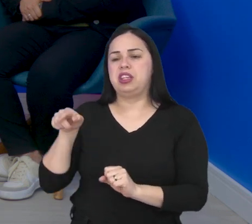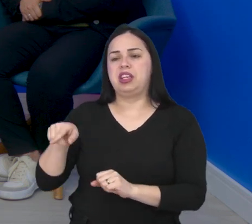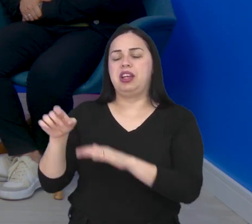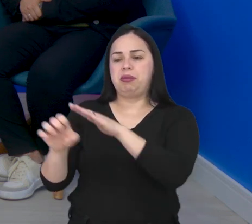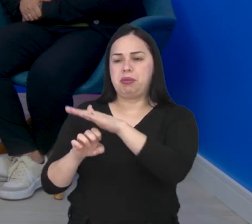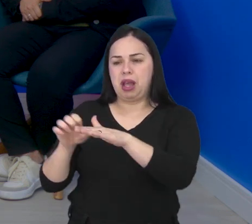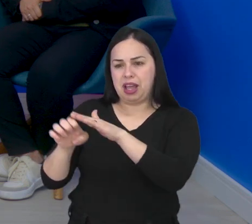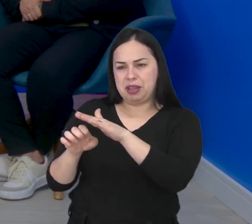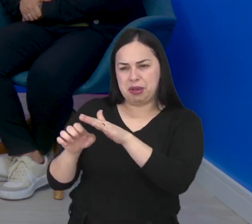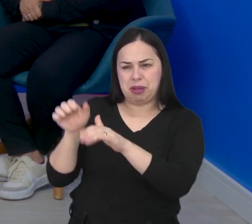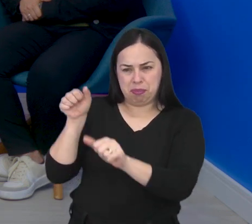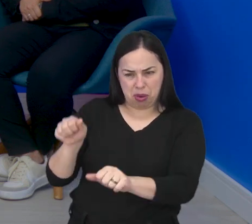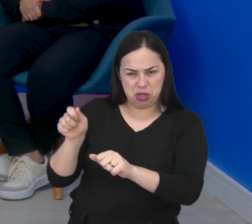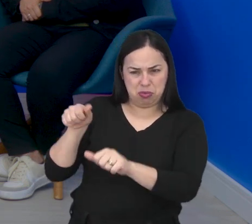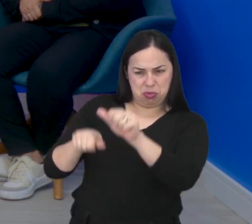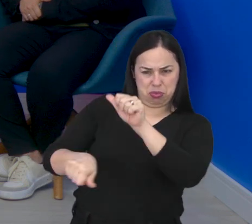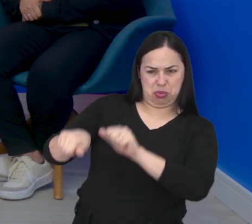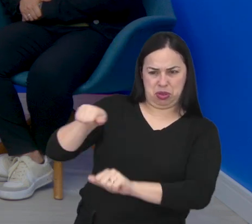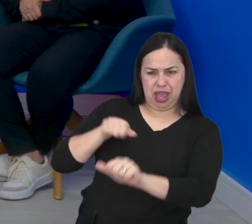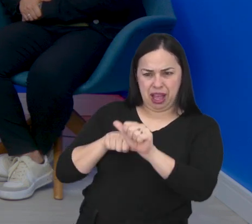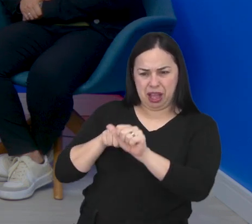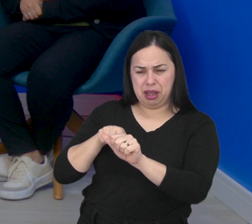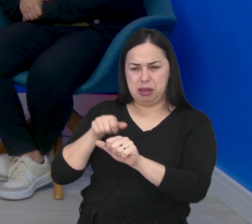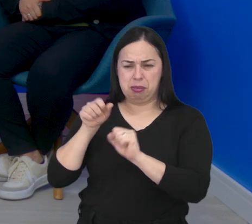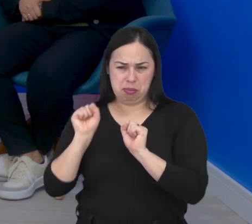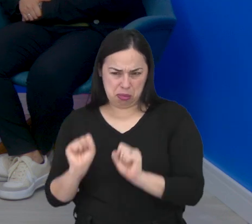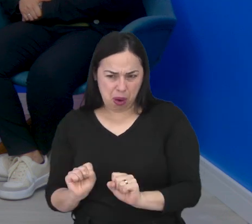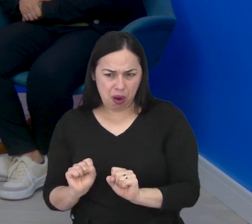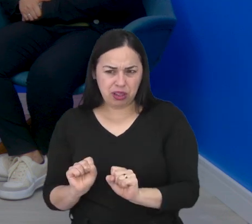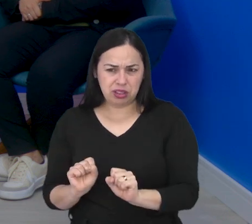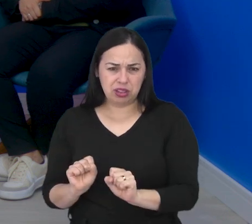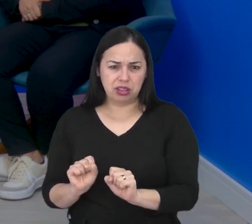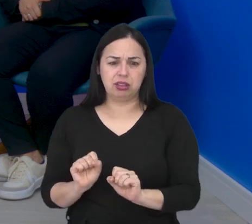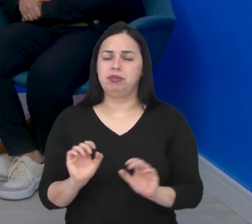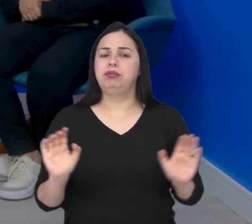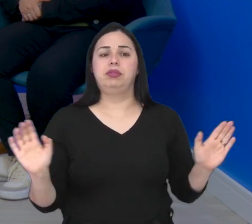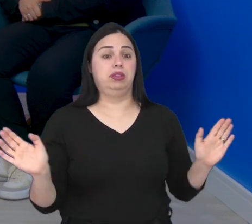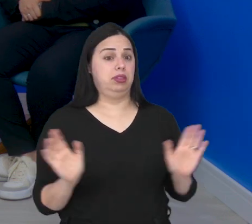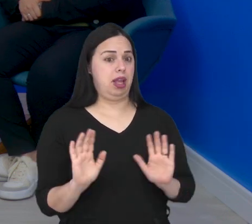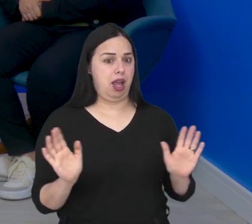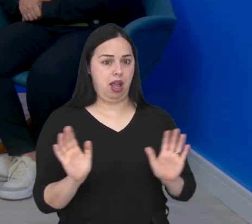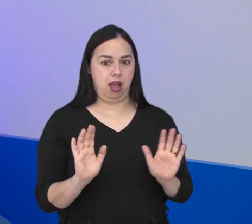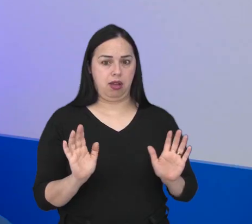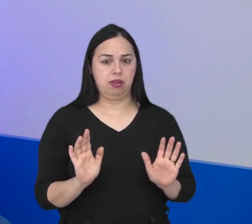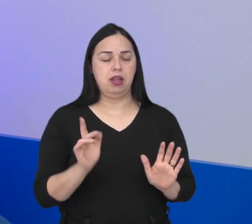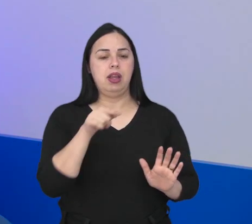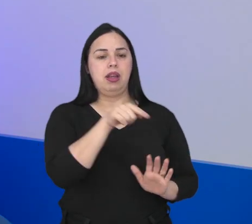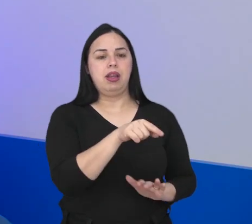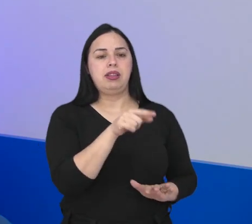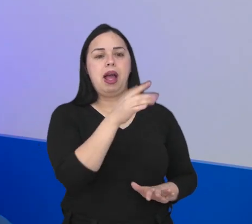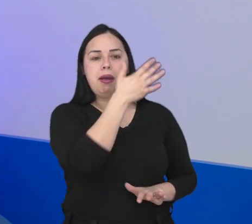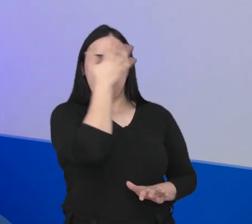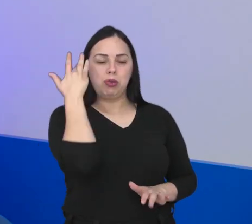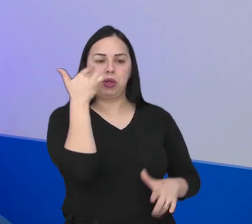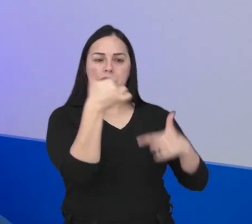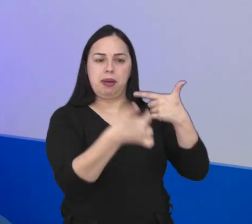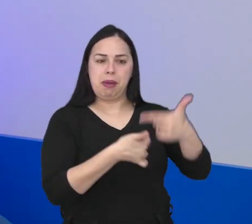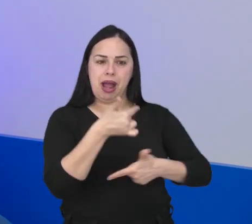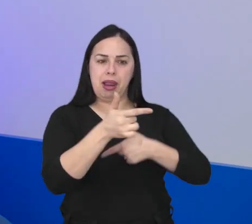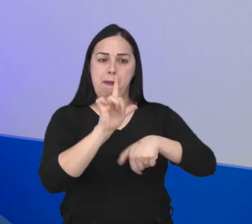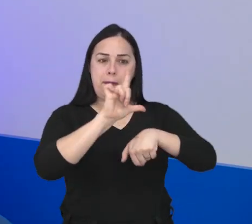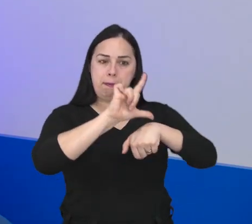deu certo, alterar e depois cobrar essas horas dos trabalhadores? Não, ela não pode cobrar essas horas